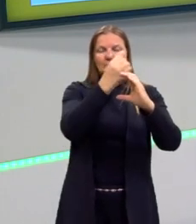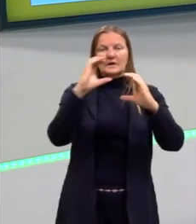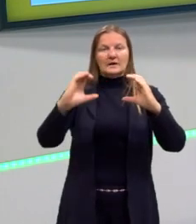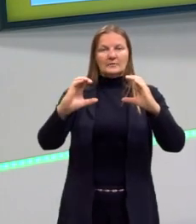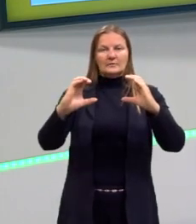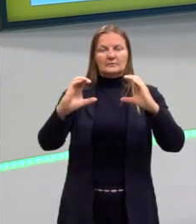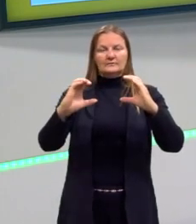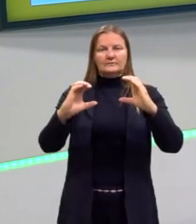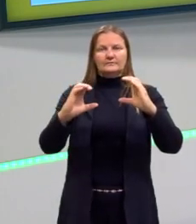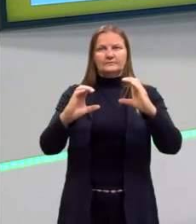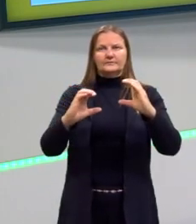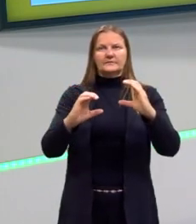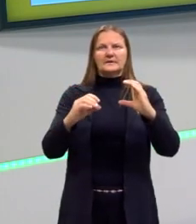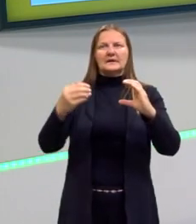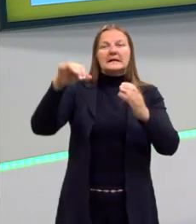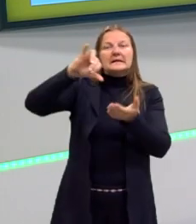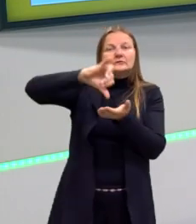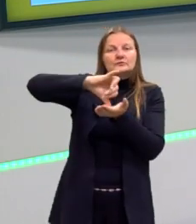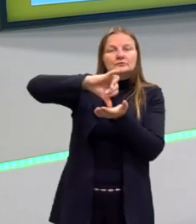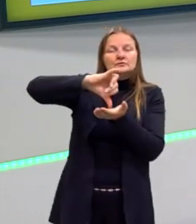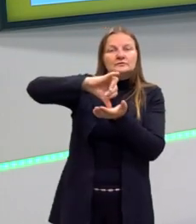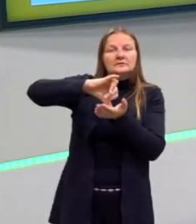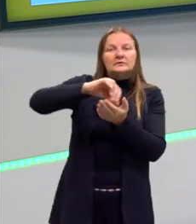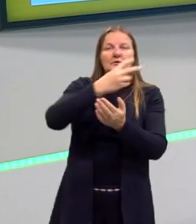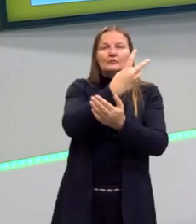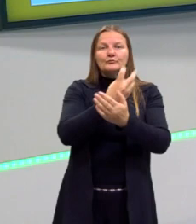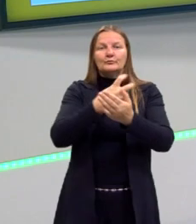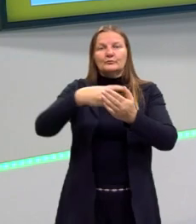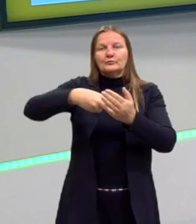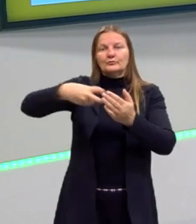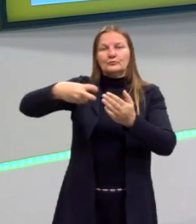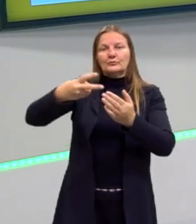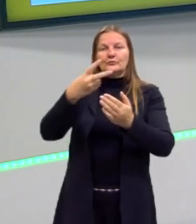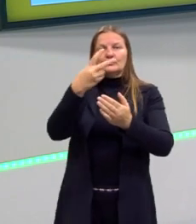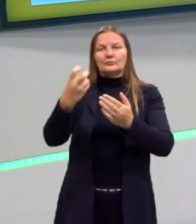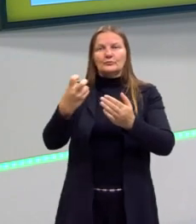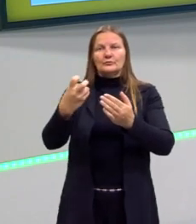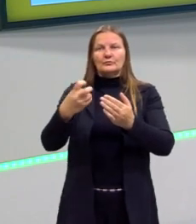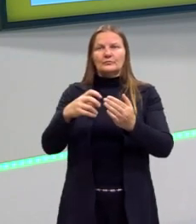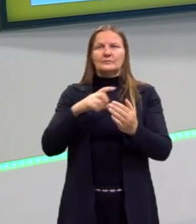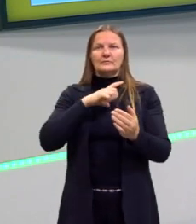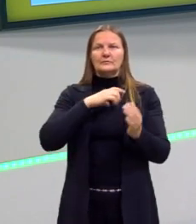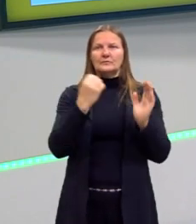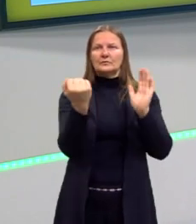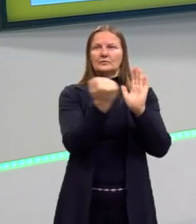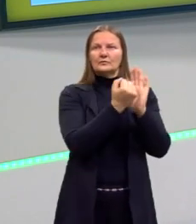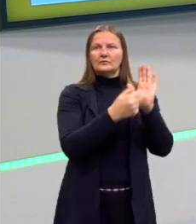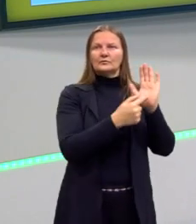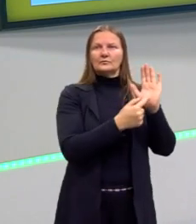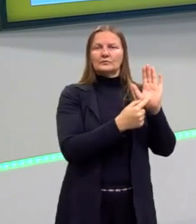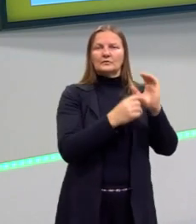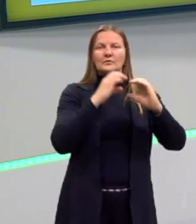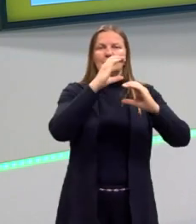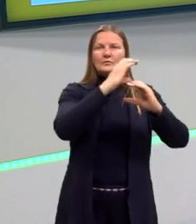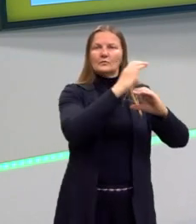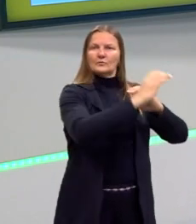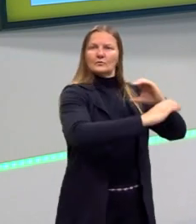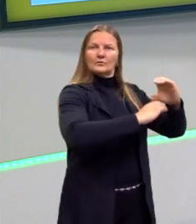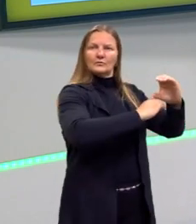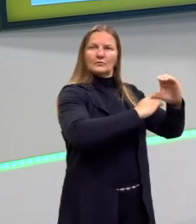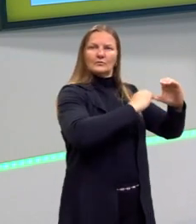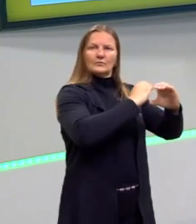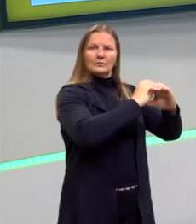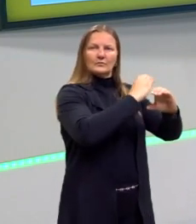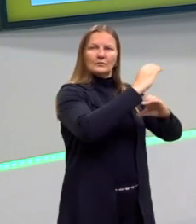123456 e no centro vai aparecer um círculo quando é simbolizado somente com ciclo um fechadinho